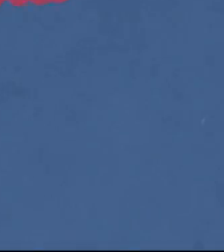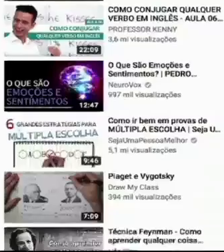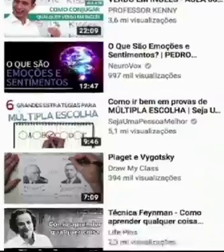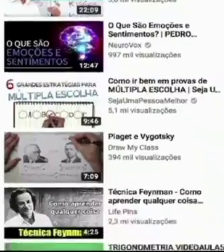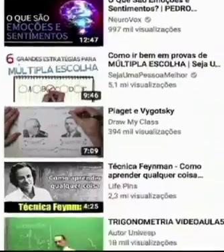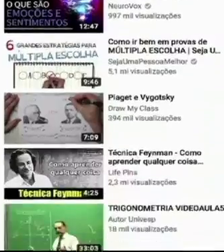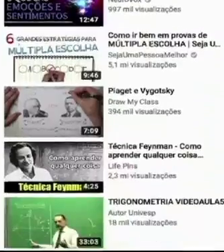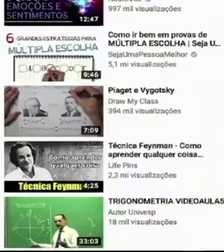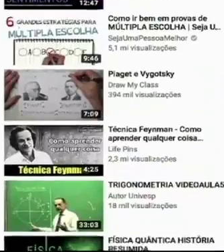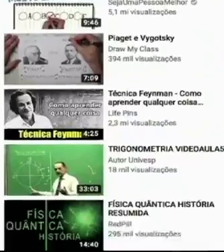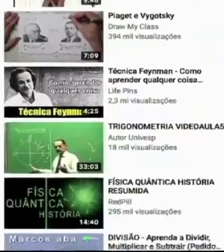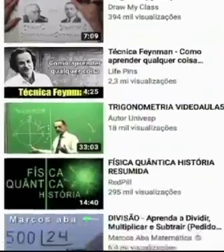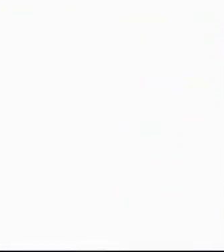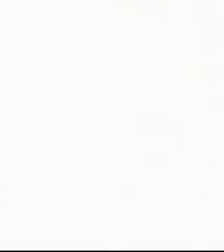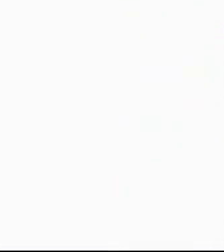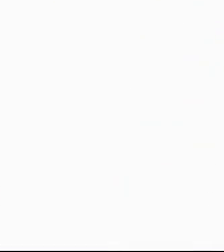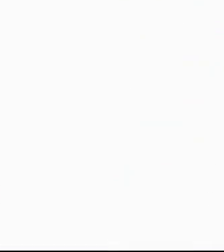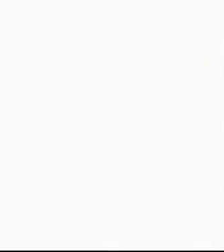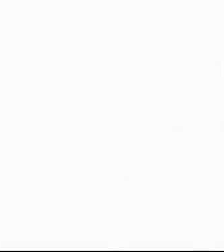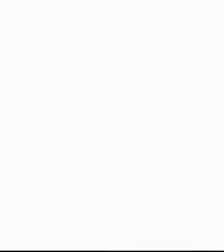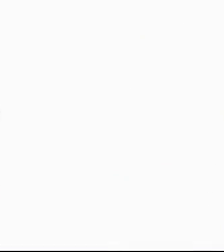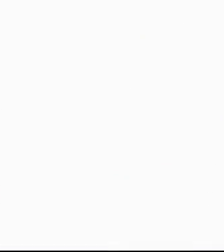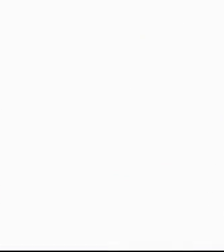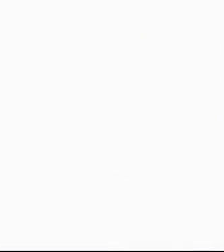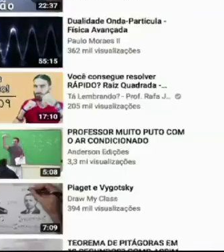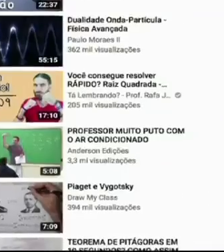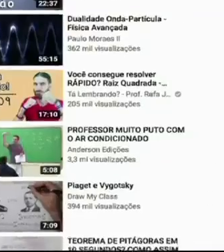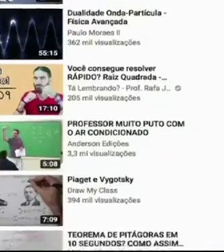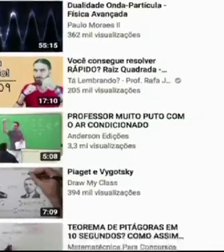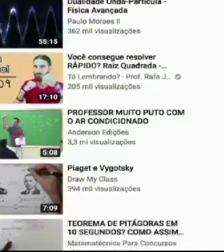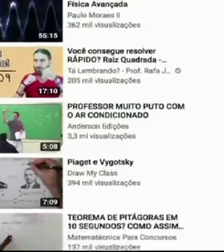que também tem um público ávido por conhecimento